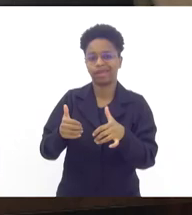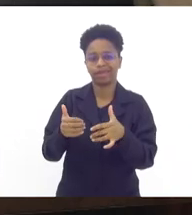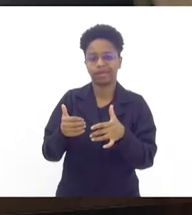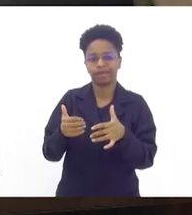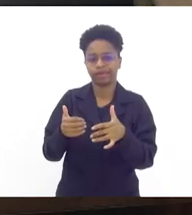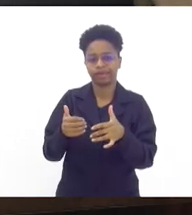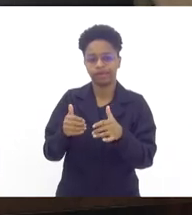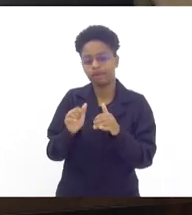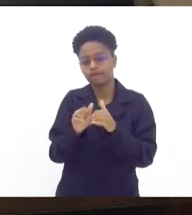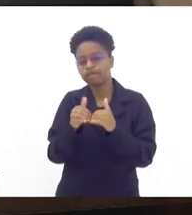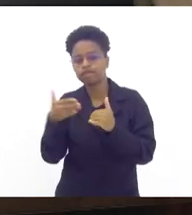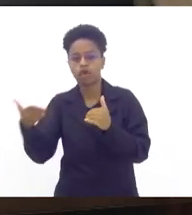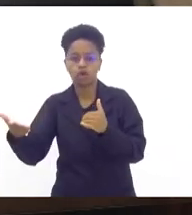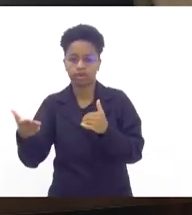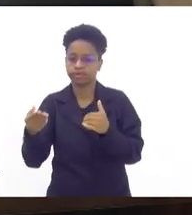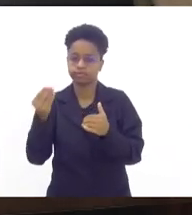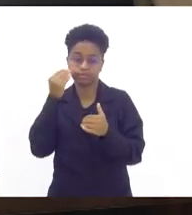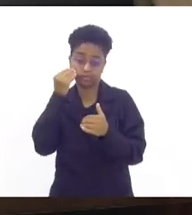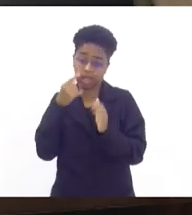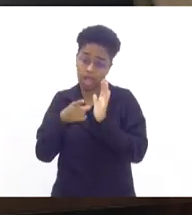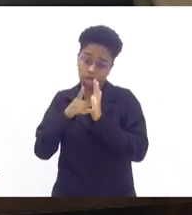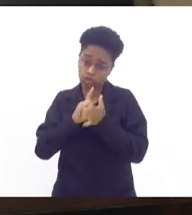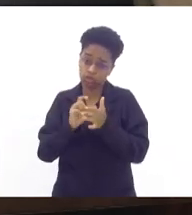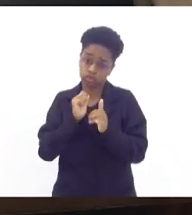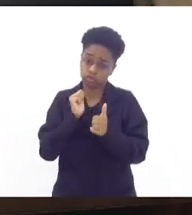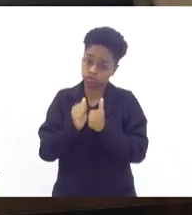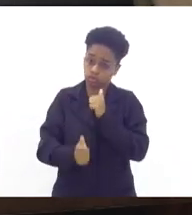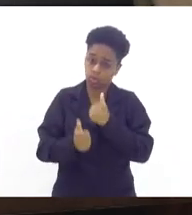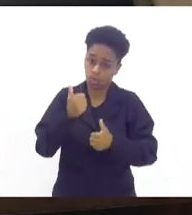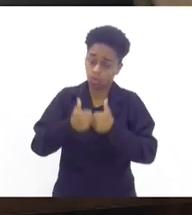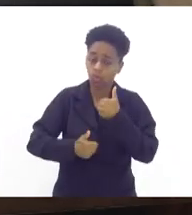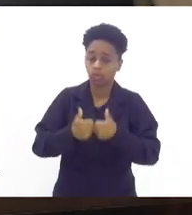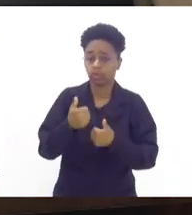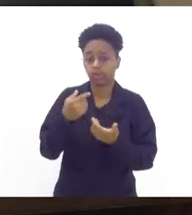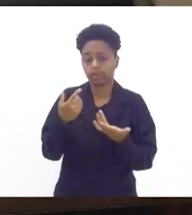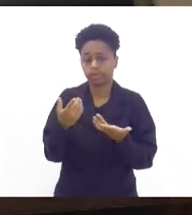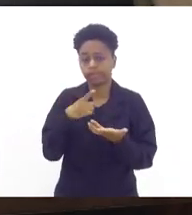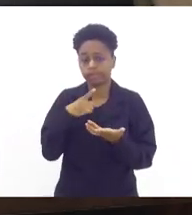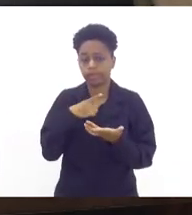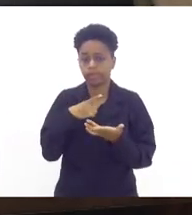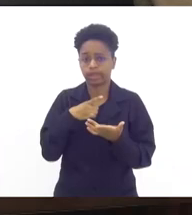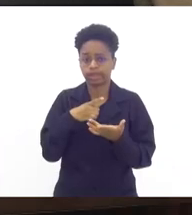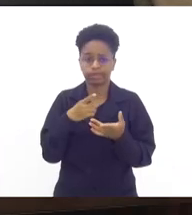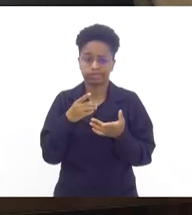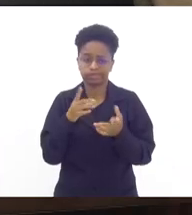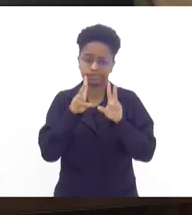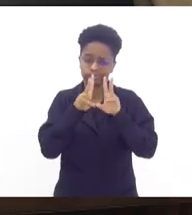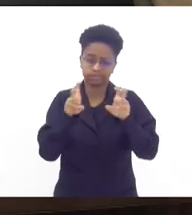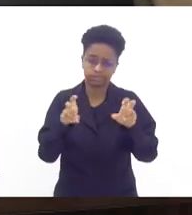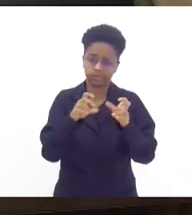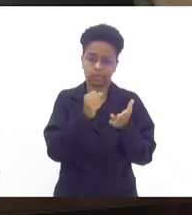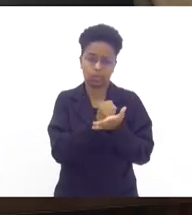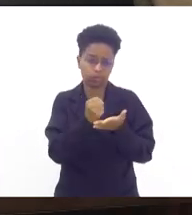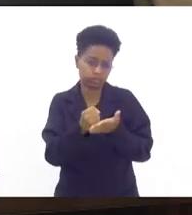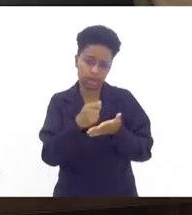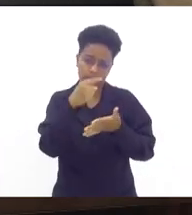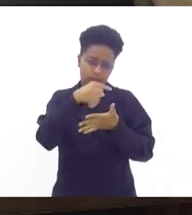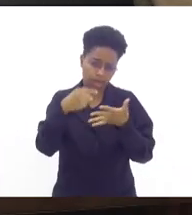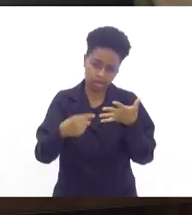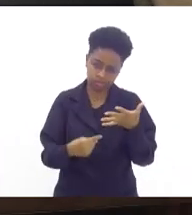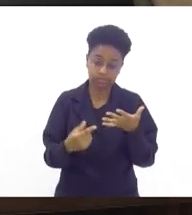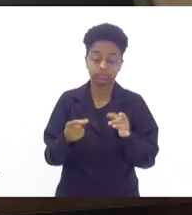antecedendo aos jogos isso também é uma questão que gera ali a questão da concessão e tudo mais a questão do